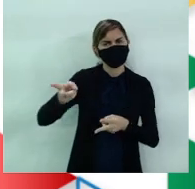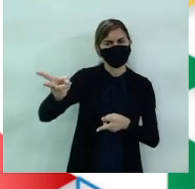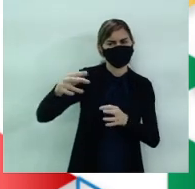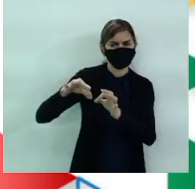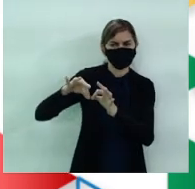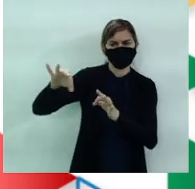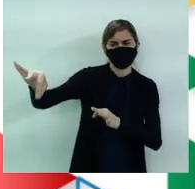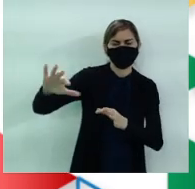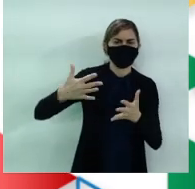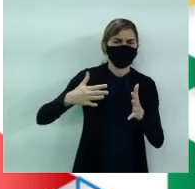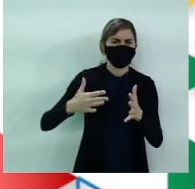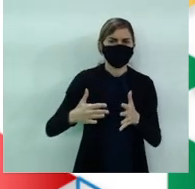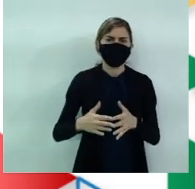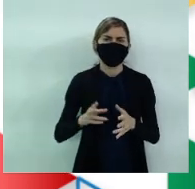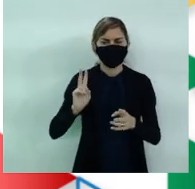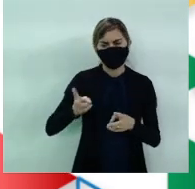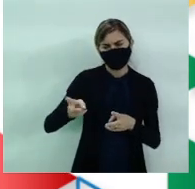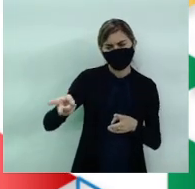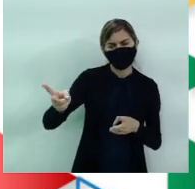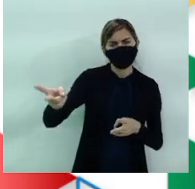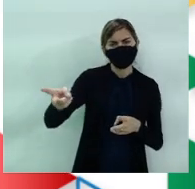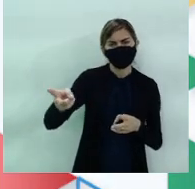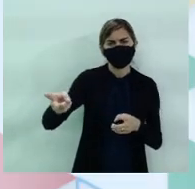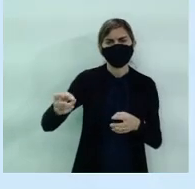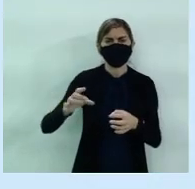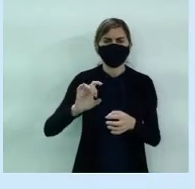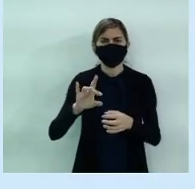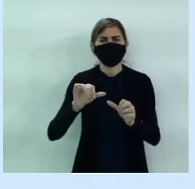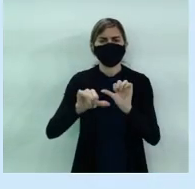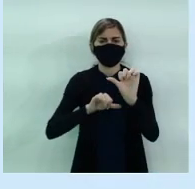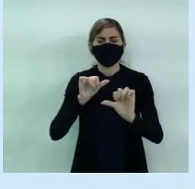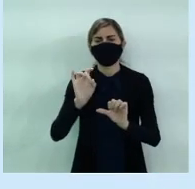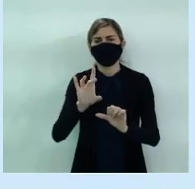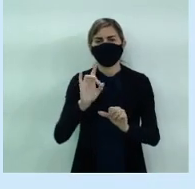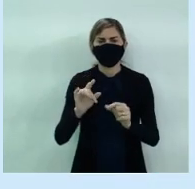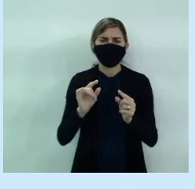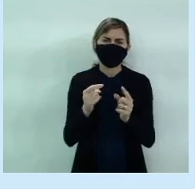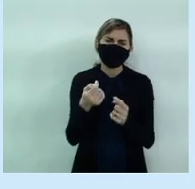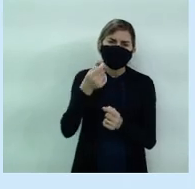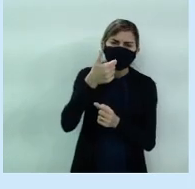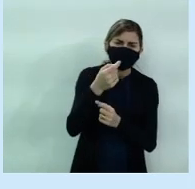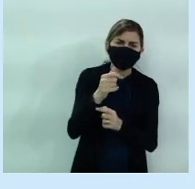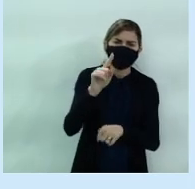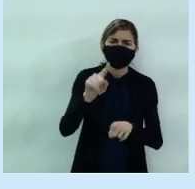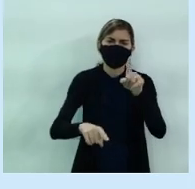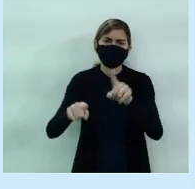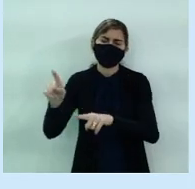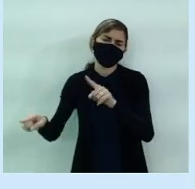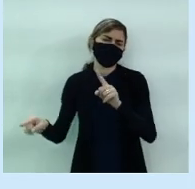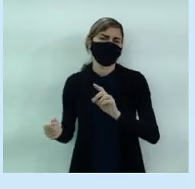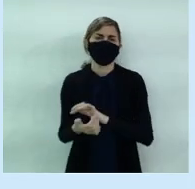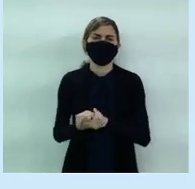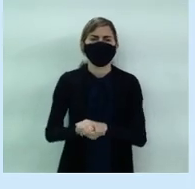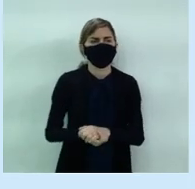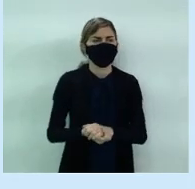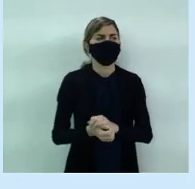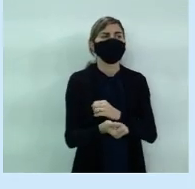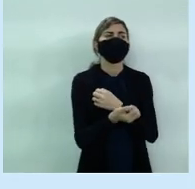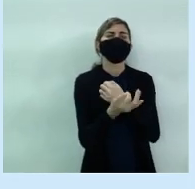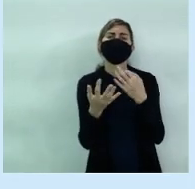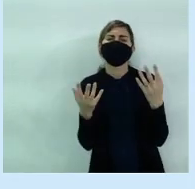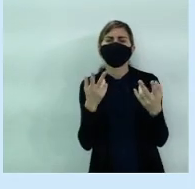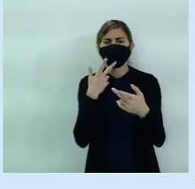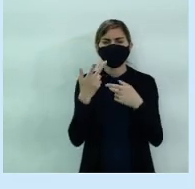aí aproximadamente constantes, sofrendo somente pequenas variações. E quando se